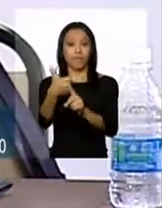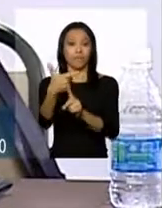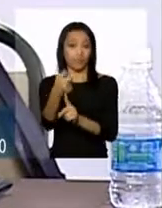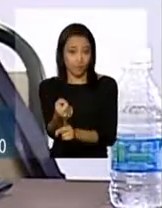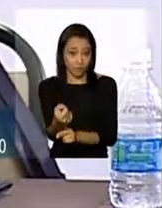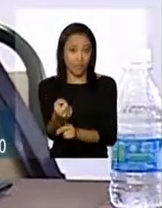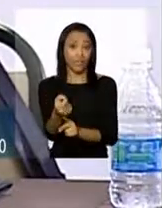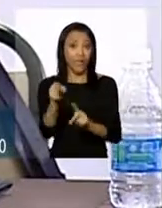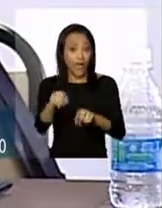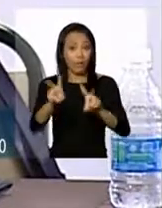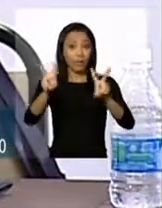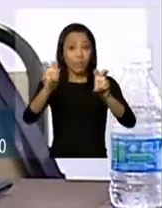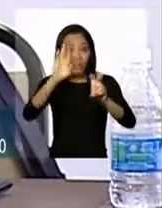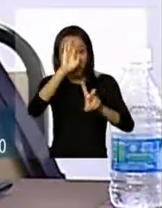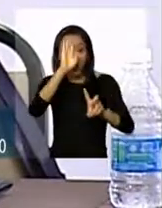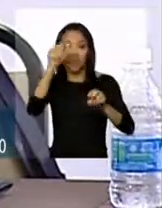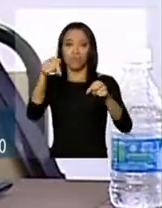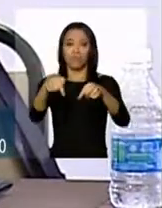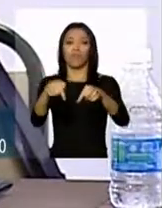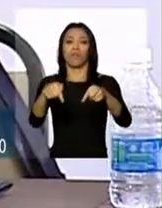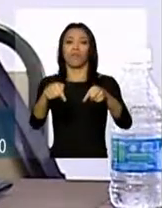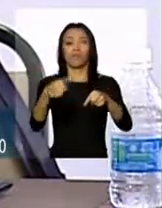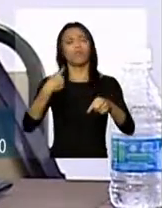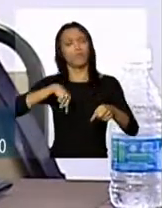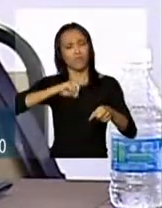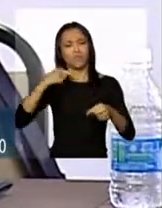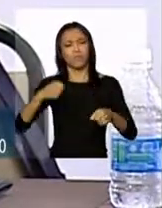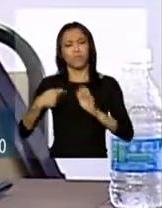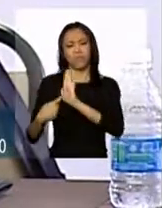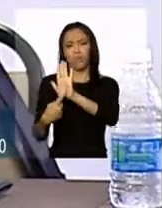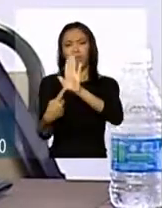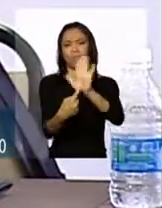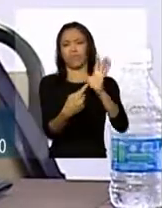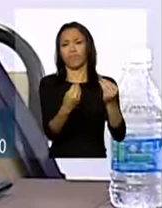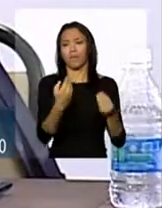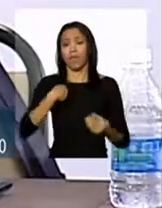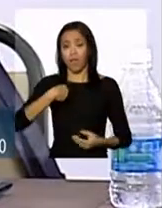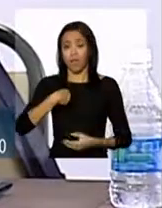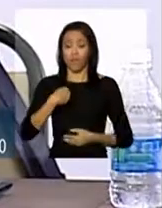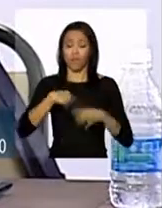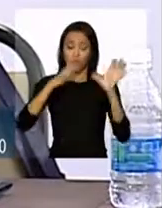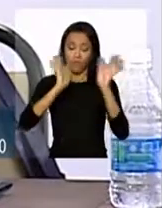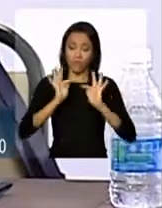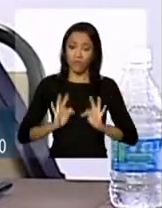nós temos muito a mostrar. Então, eu quero dizer que eu estou muito feliz